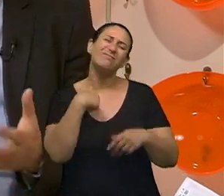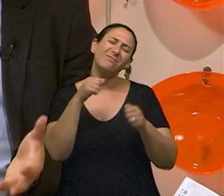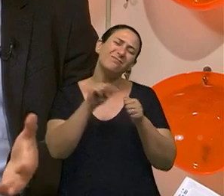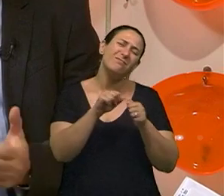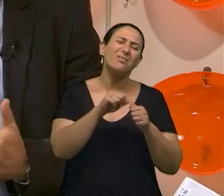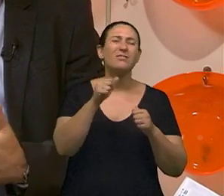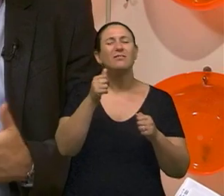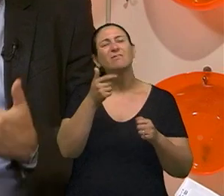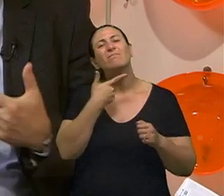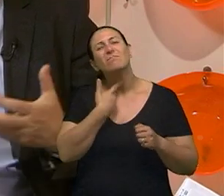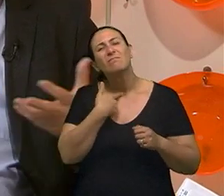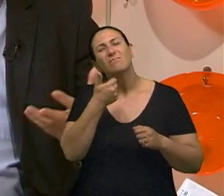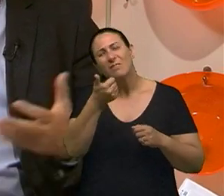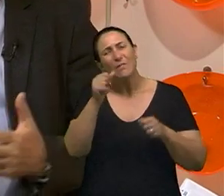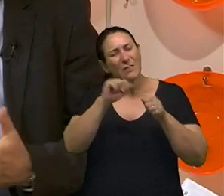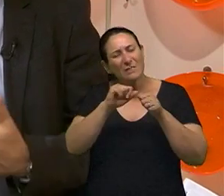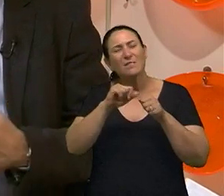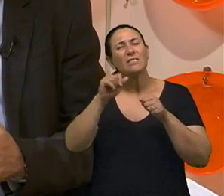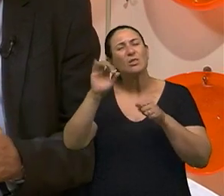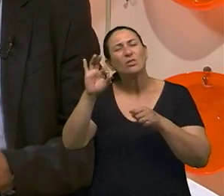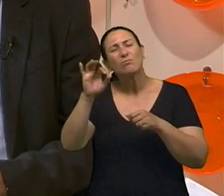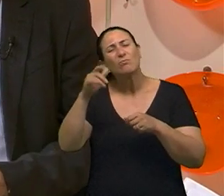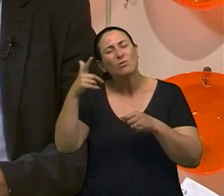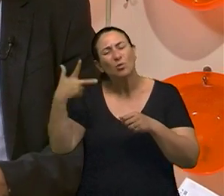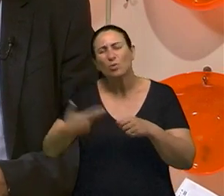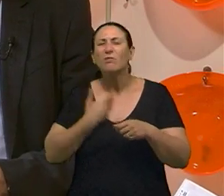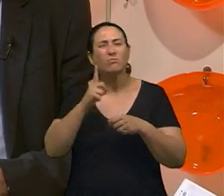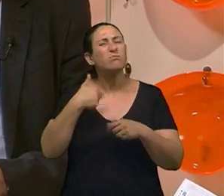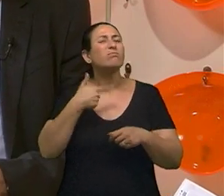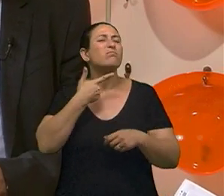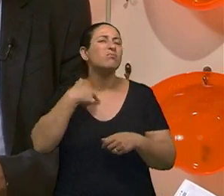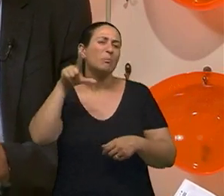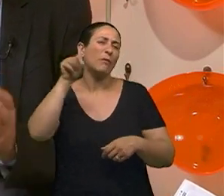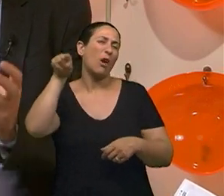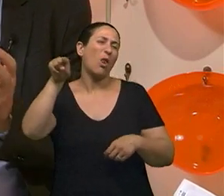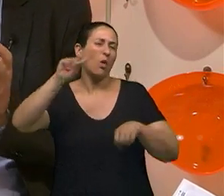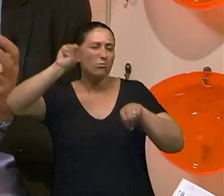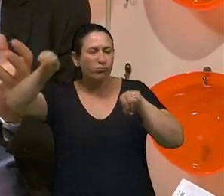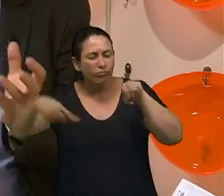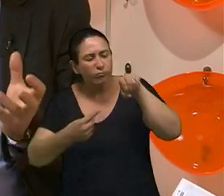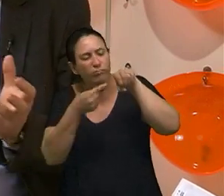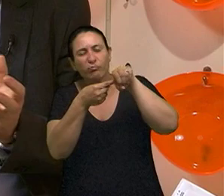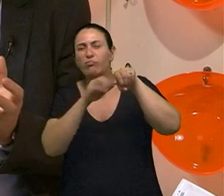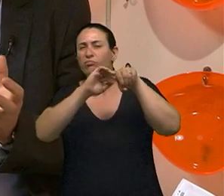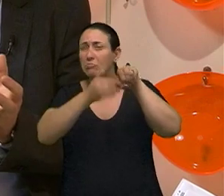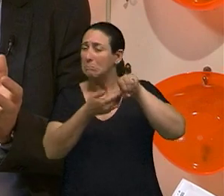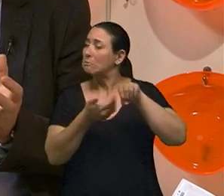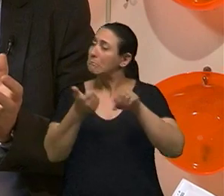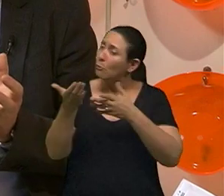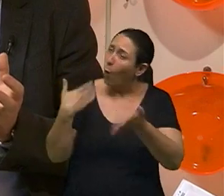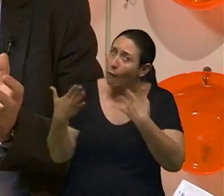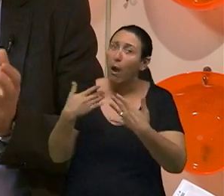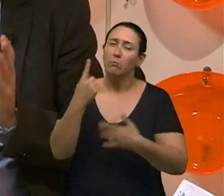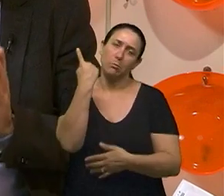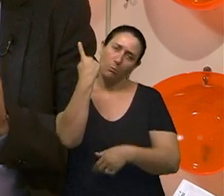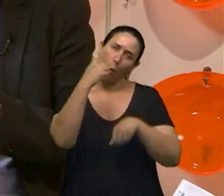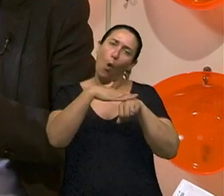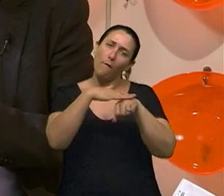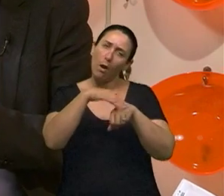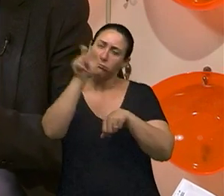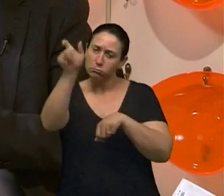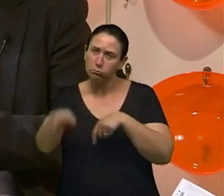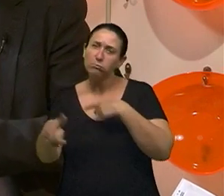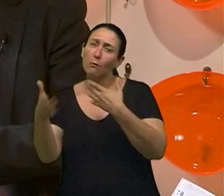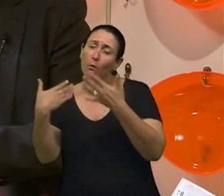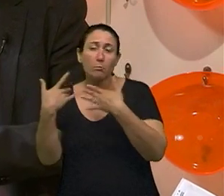vez de ter uma uma uma incisão uma cirurgia grande eu prefiro fazer esse procedimento endovascular Então como uma discussão com o paciente e claro